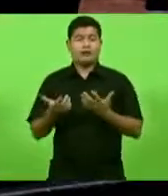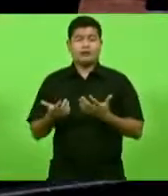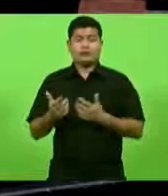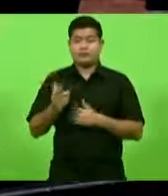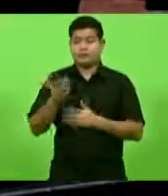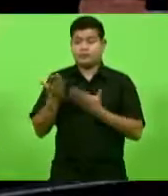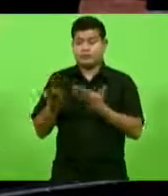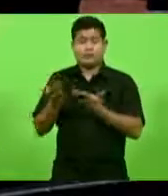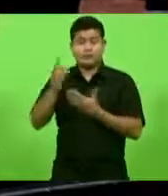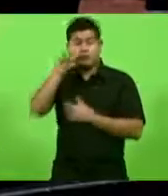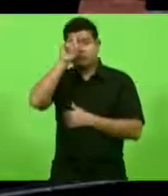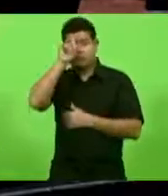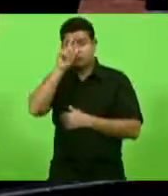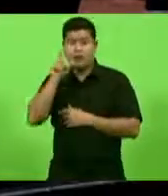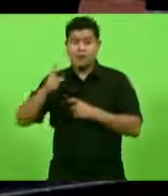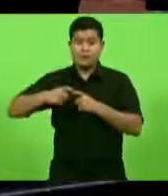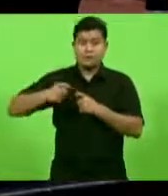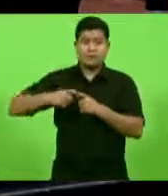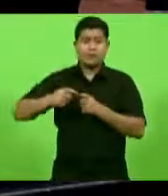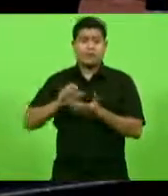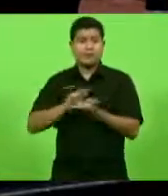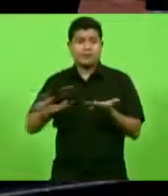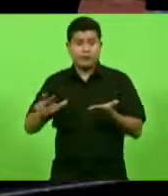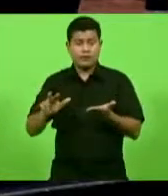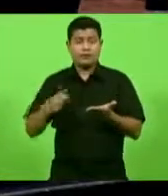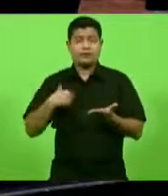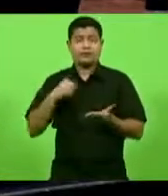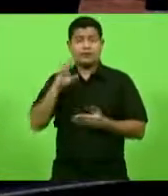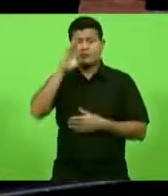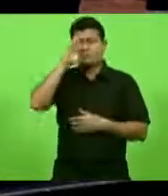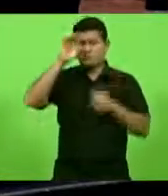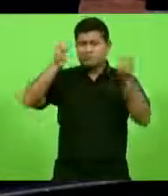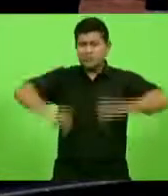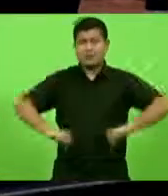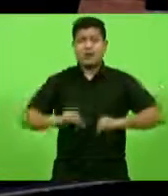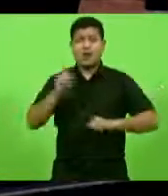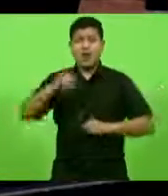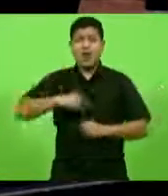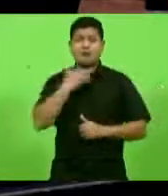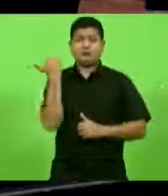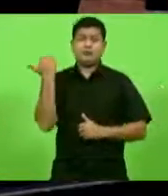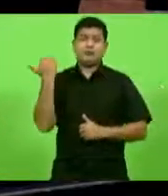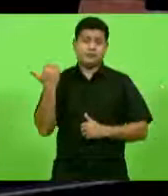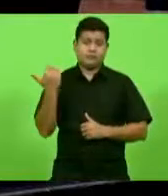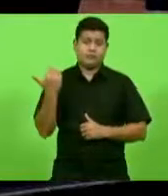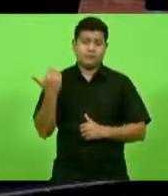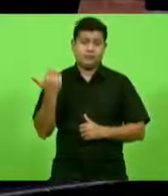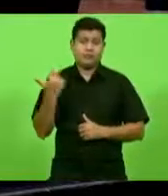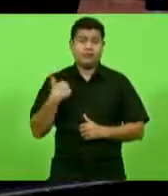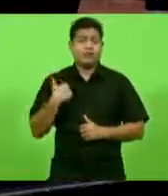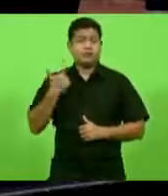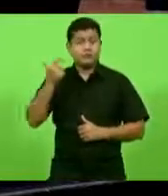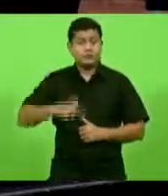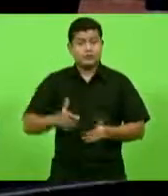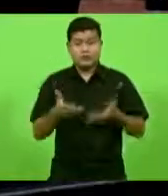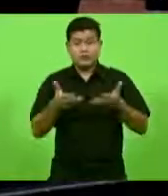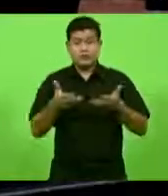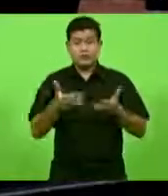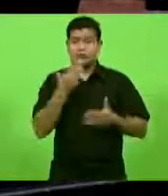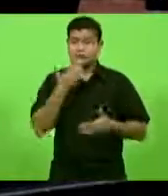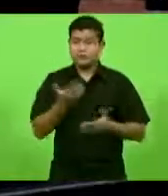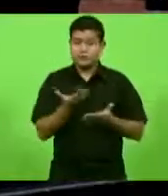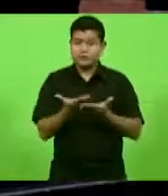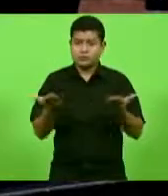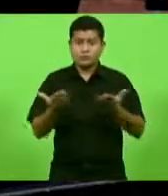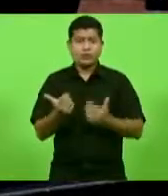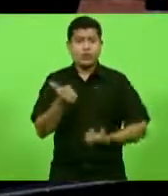é óbito e sequelas. Então, senhor presidente, eu quero mais uma vez aqui pedir o apoio dos nobres colegas deputados,